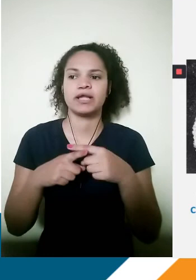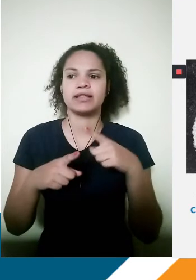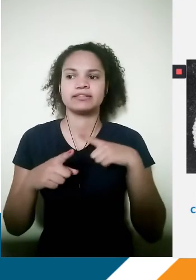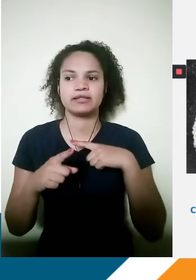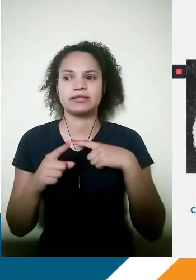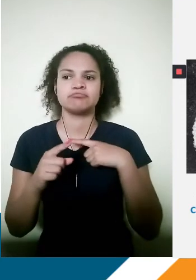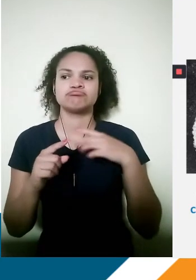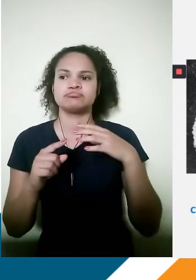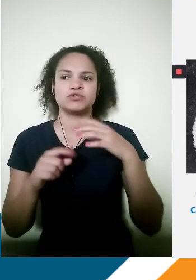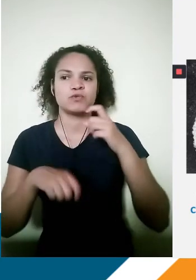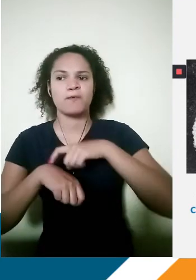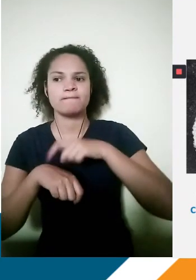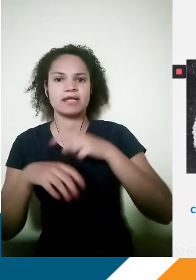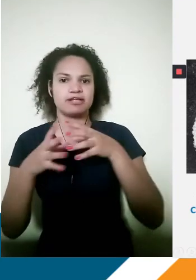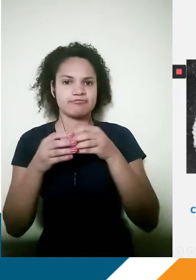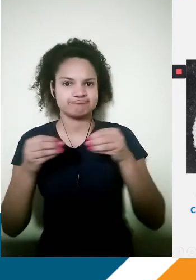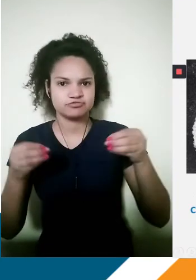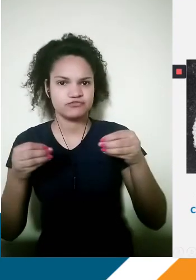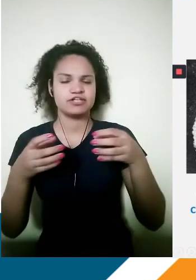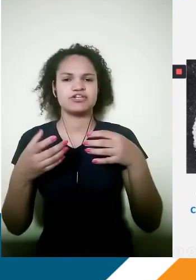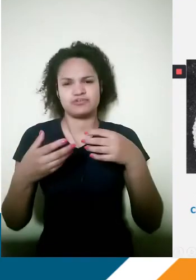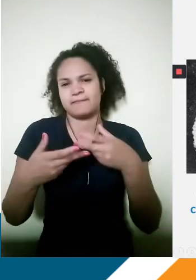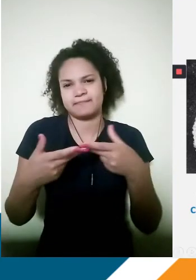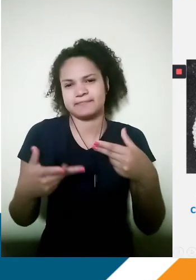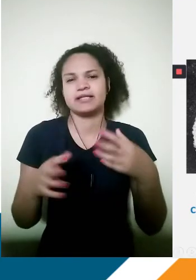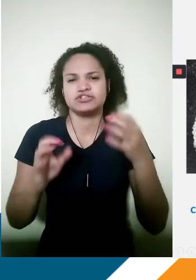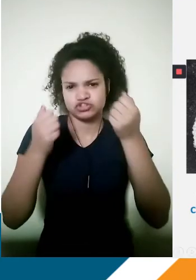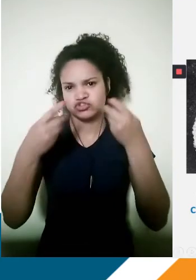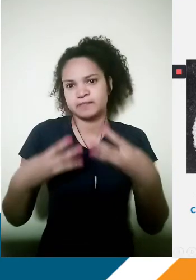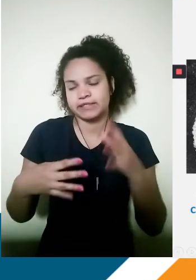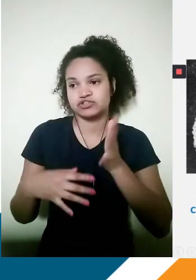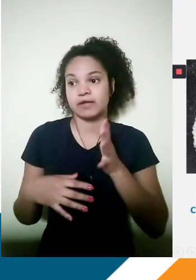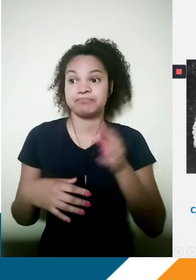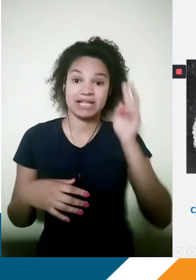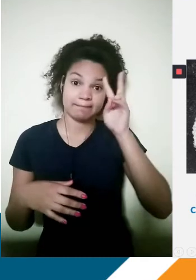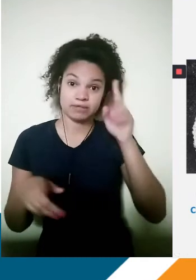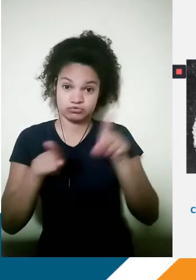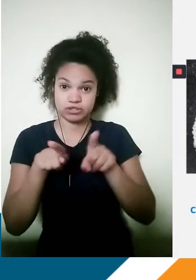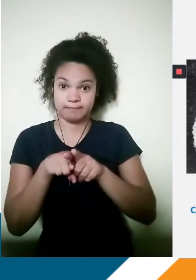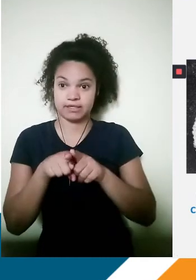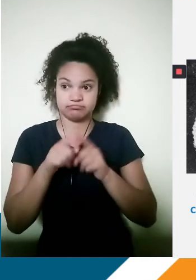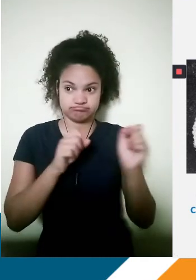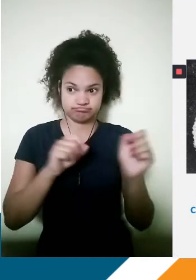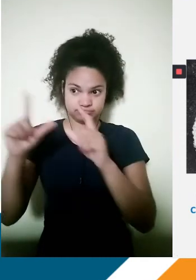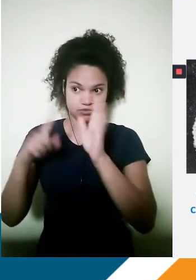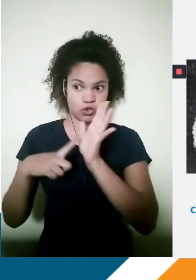polos opostos da célula. Lembrando também, como já apareceu aí na tela para vocês, que o cromossomo,